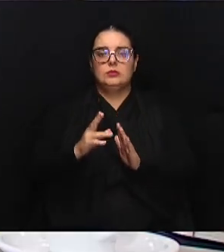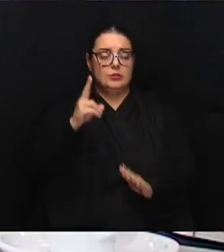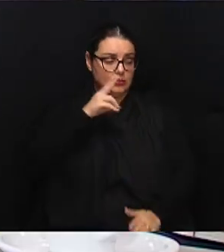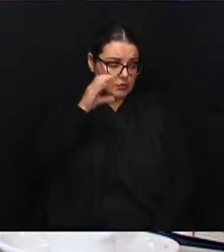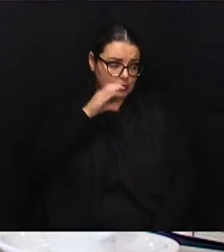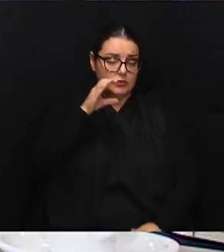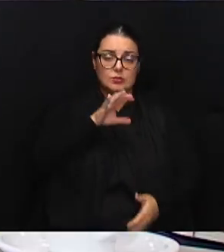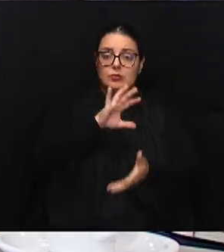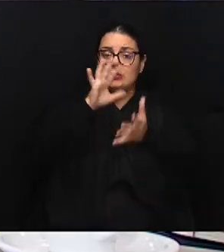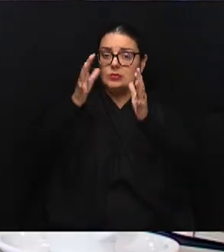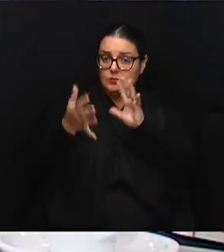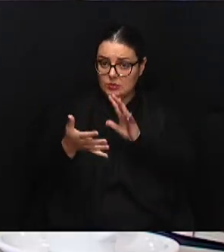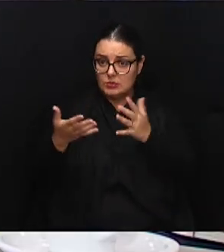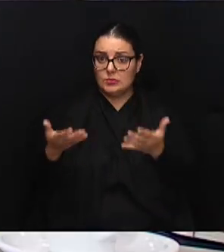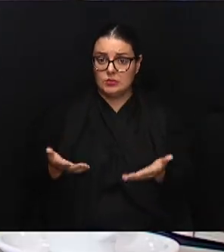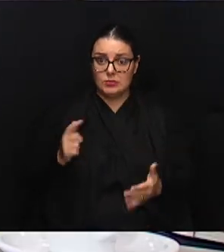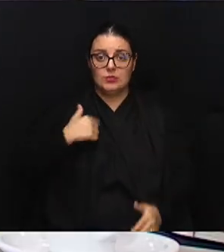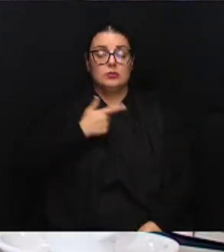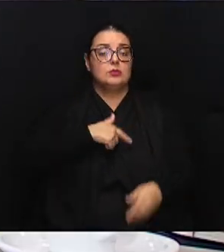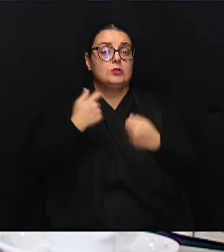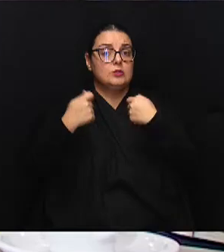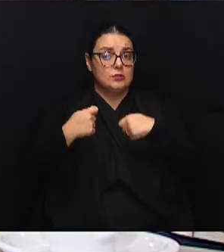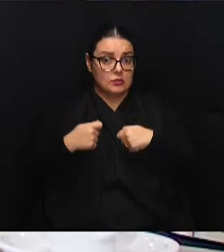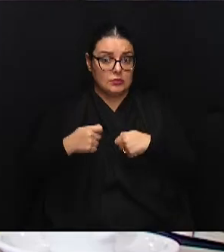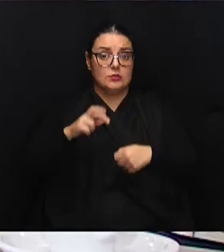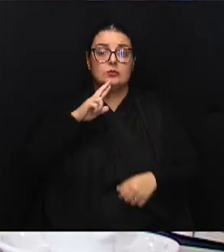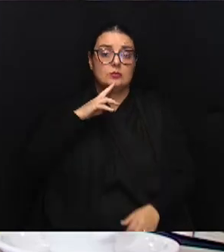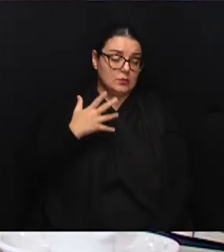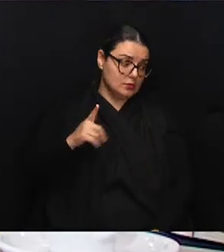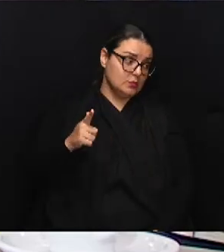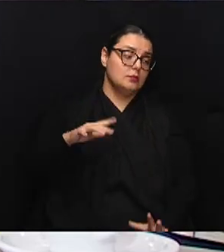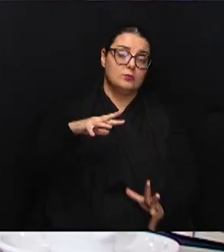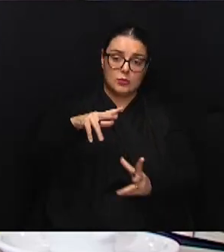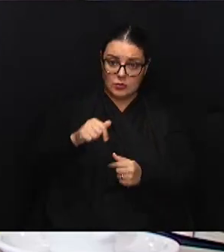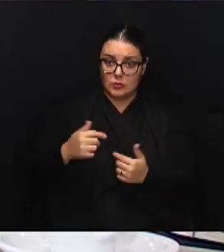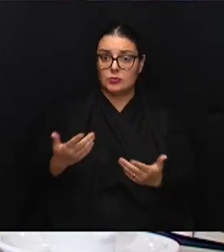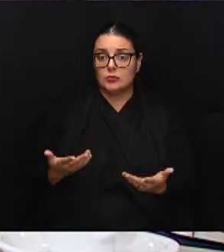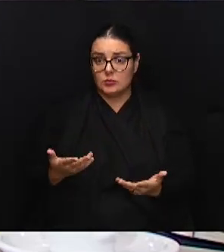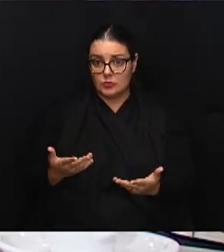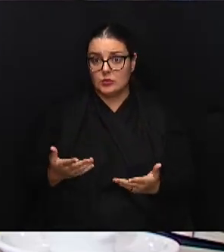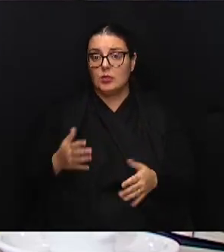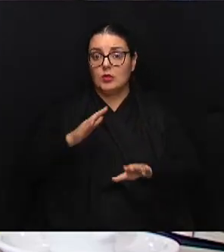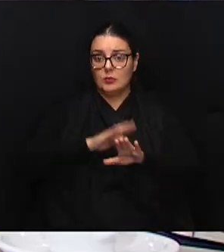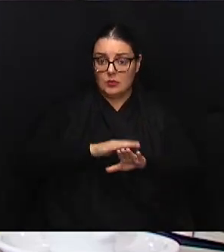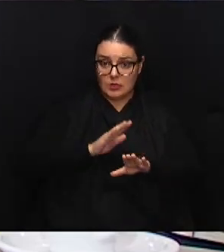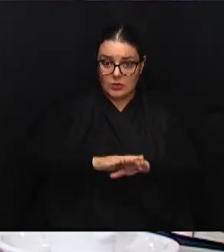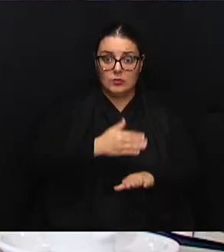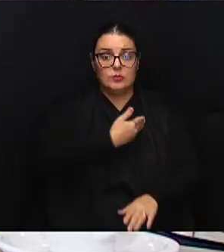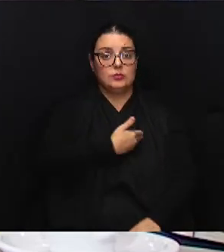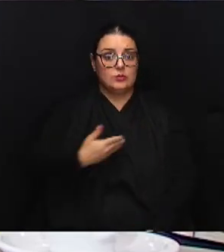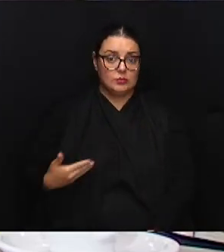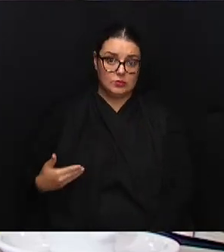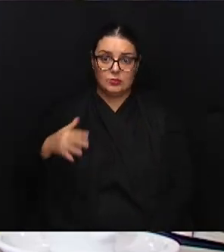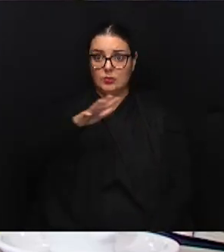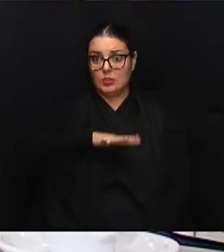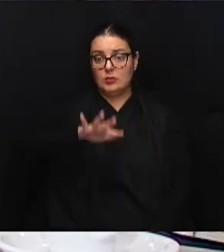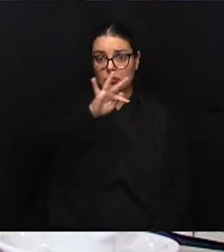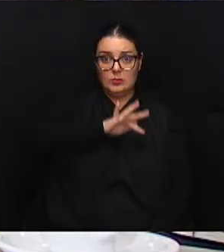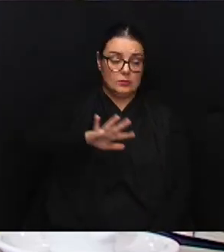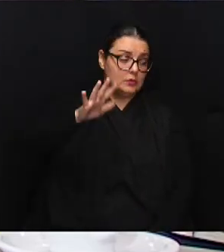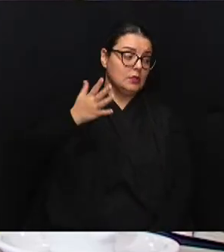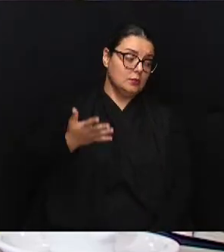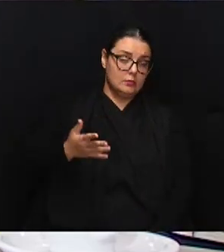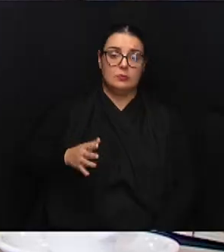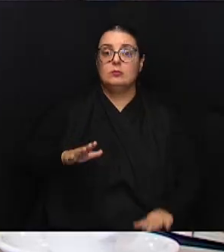emergências climáticas. Nós precisamos de soluções globais, medidas governamentais em nível federal,